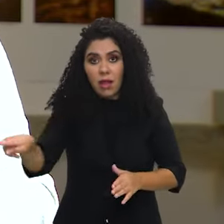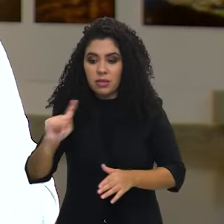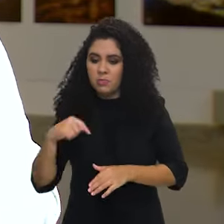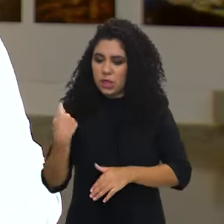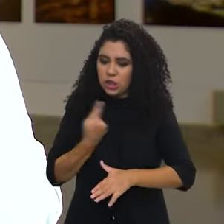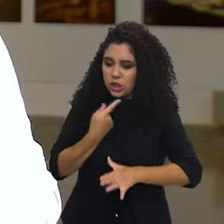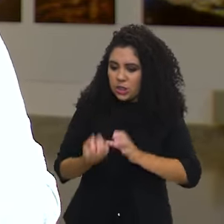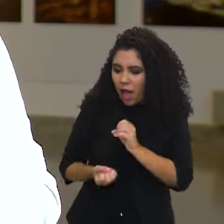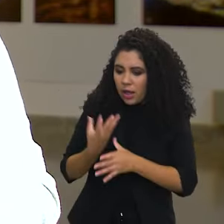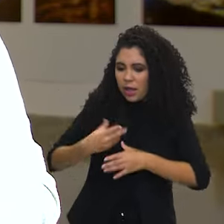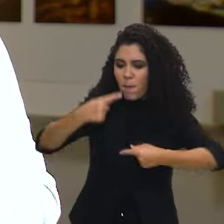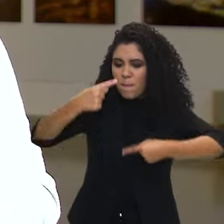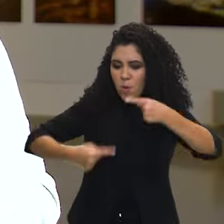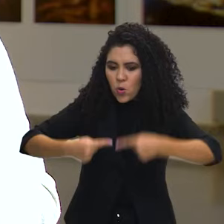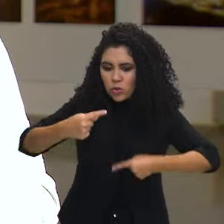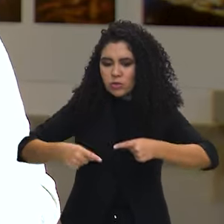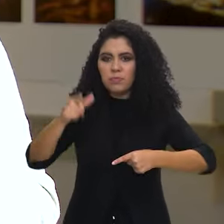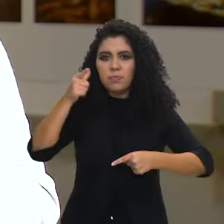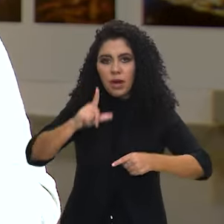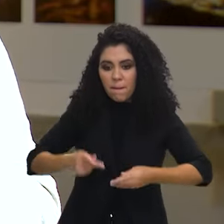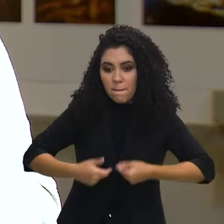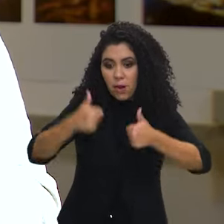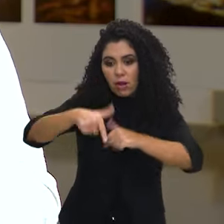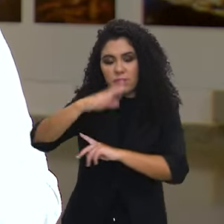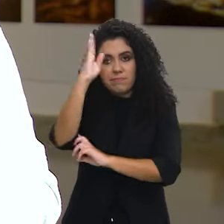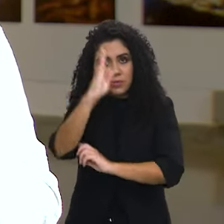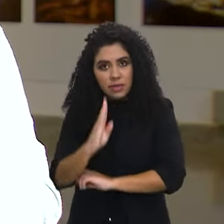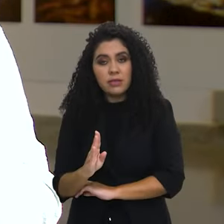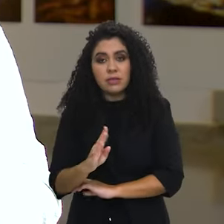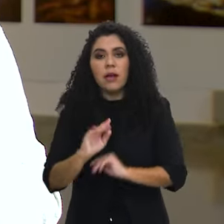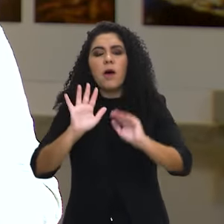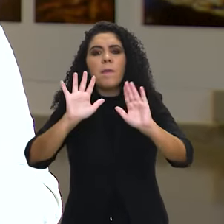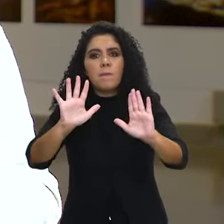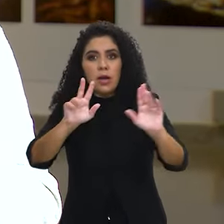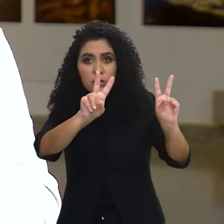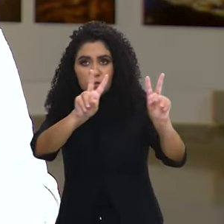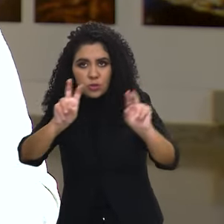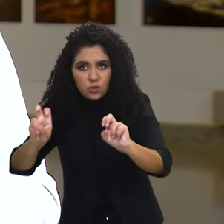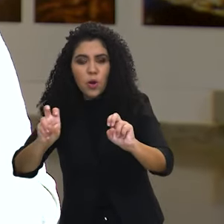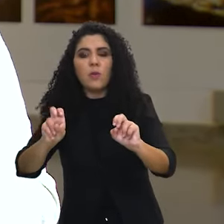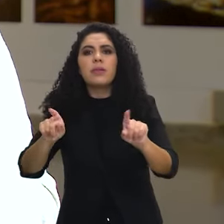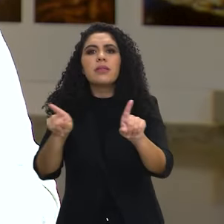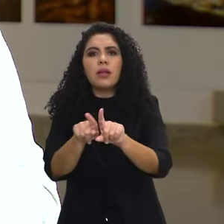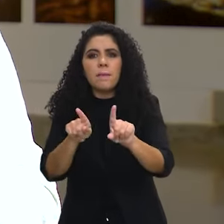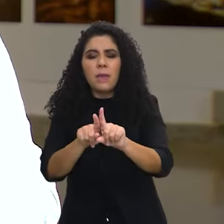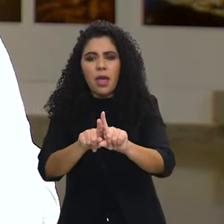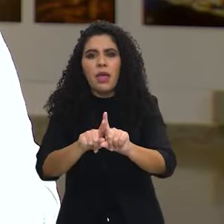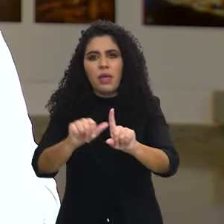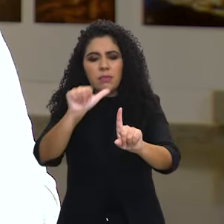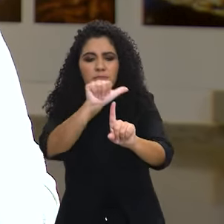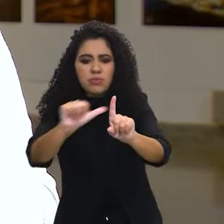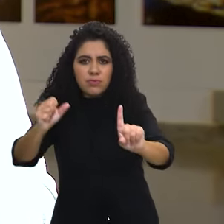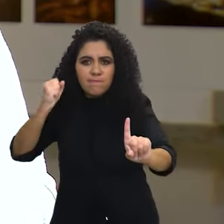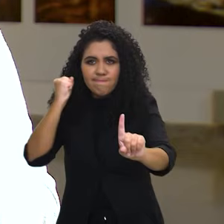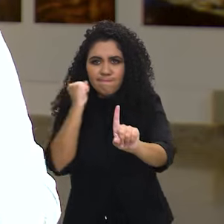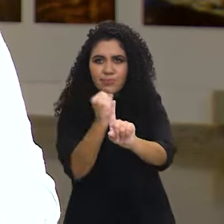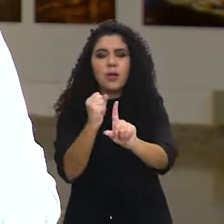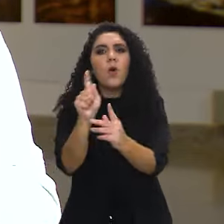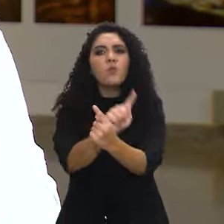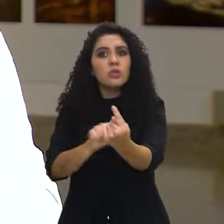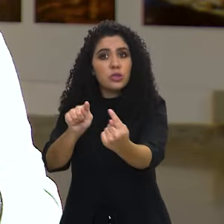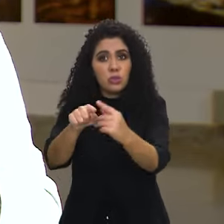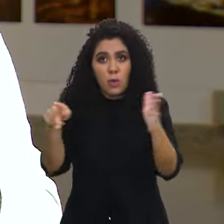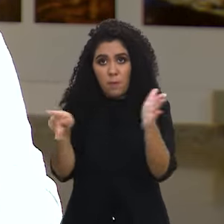fortalecer enquanto políticas públicas no Brasil e o pacto de prevenção ao feminicídio é que a